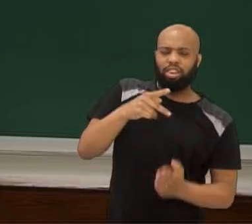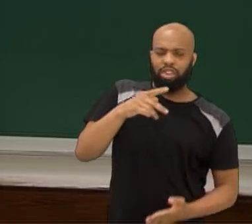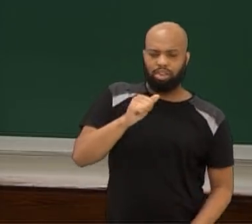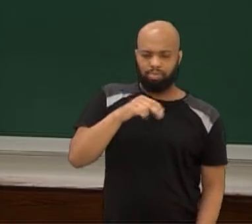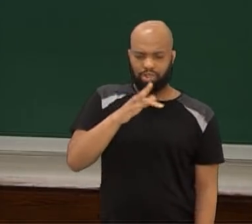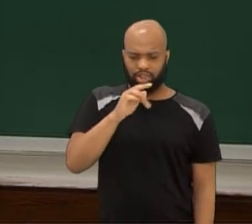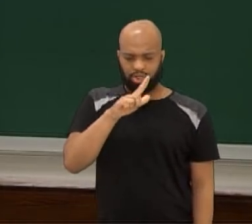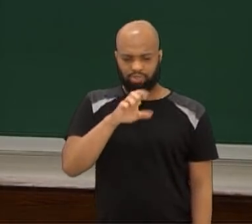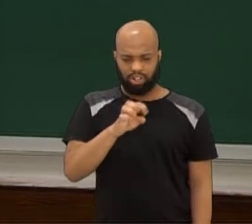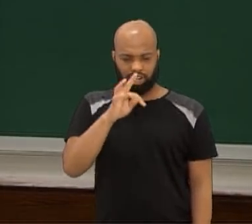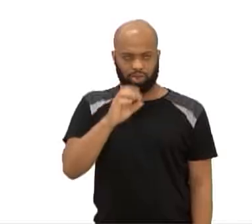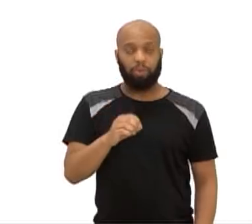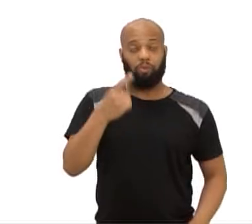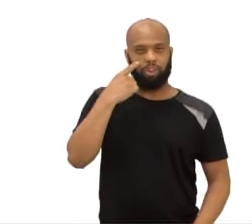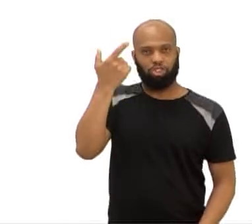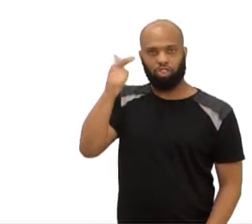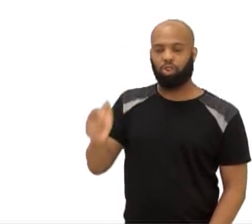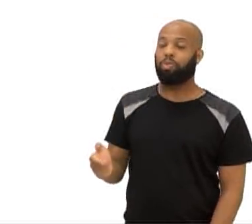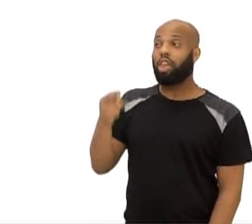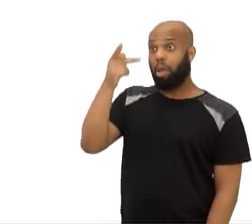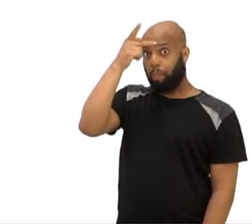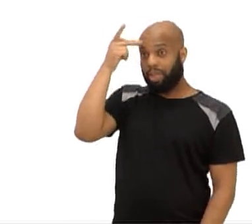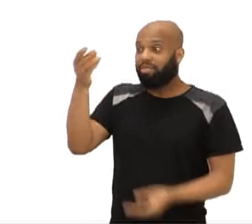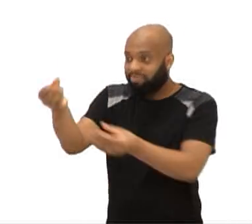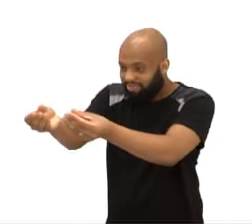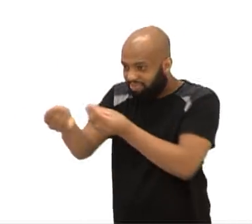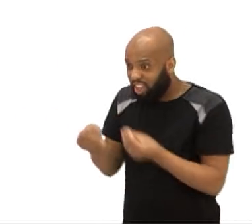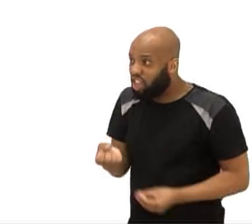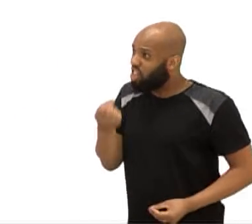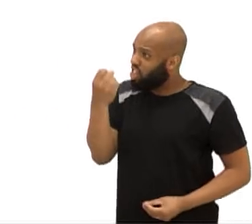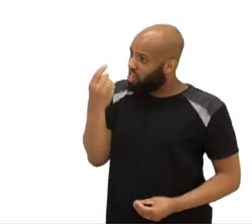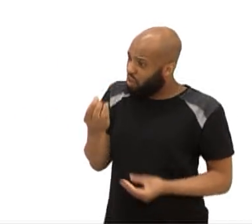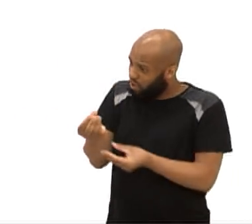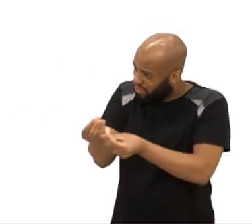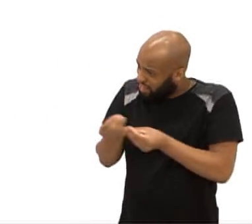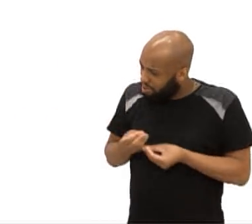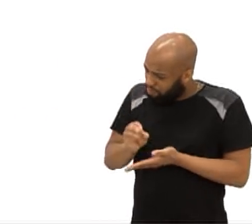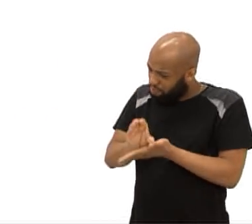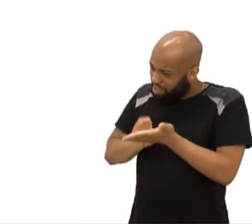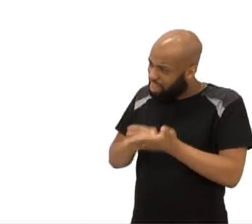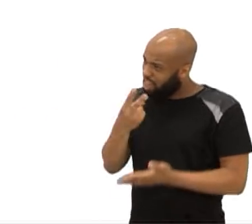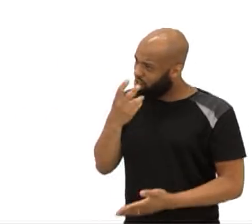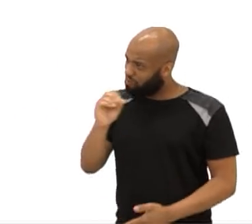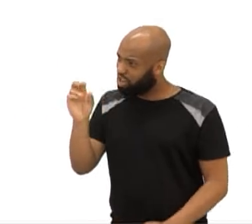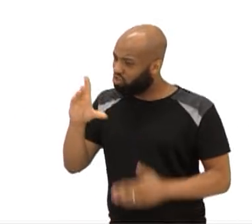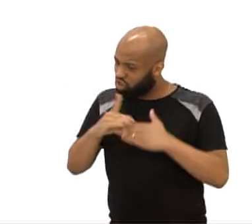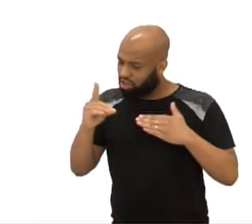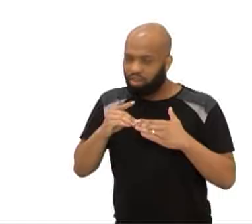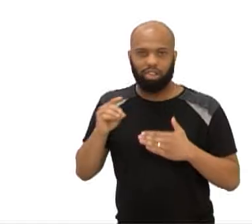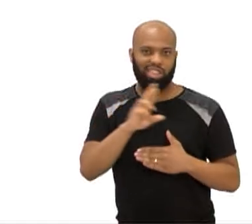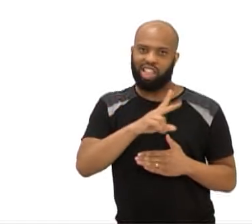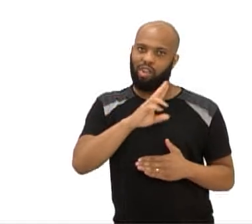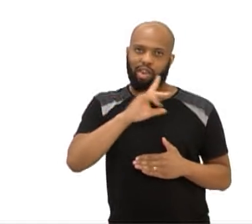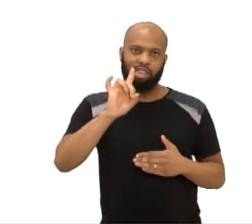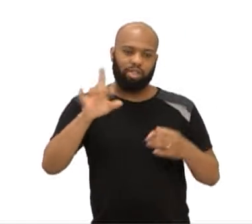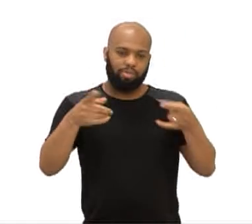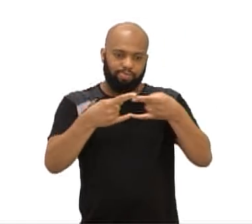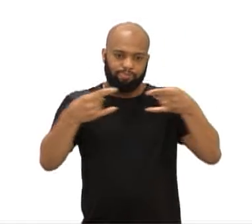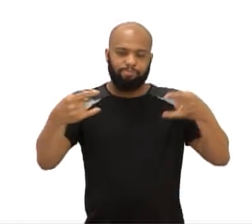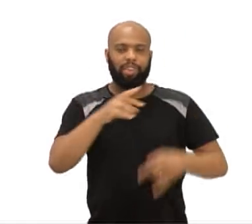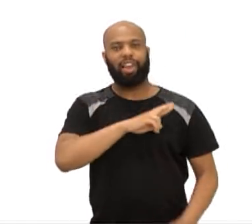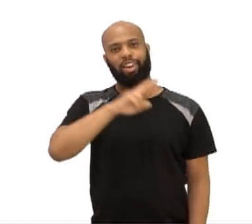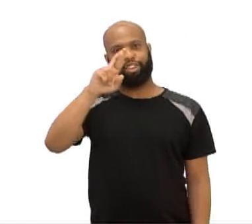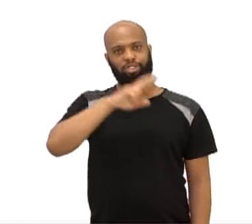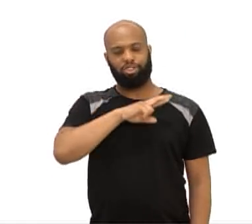o título da notícia. Atendente se anima com gorjeta de $20, mas era só panfleto religioso.